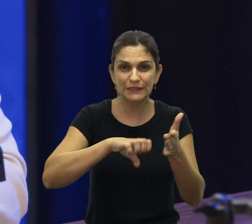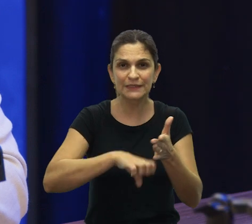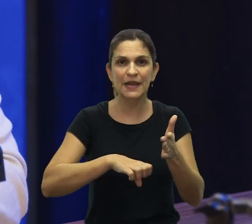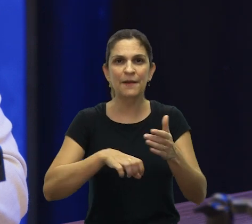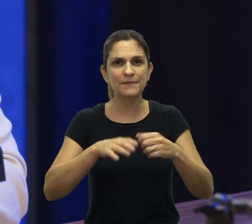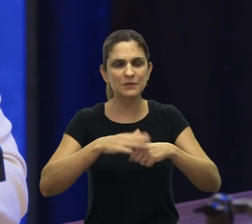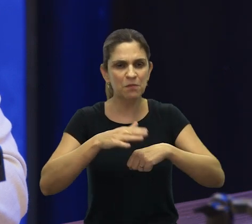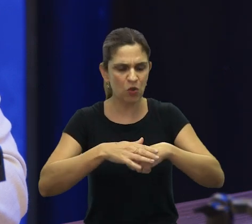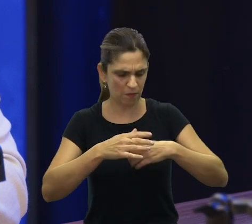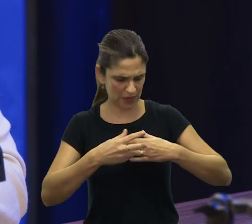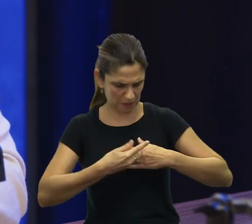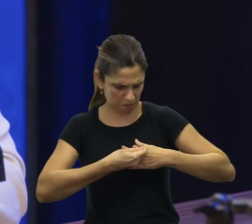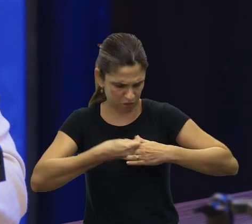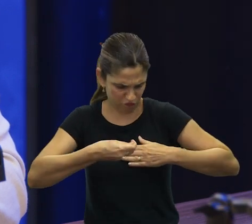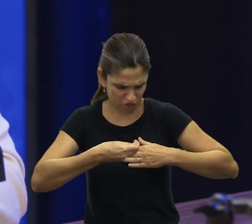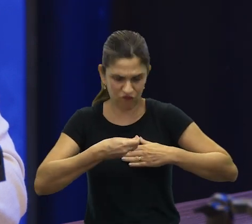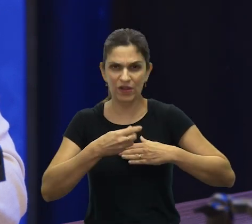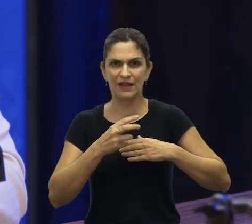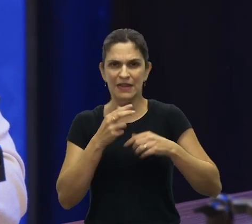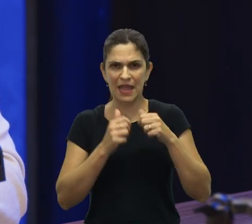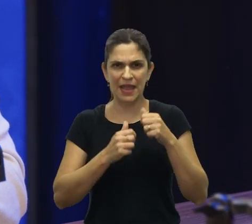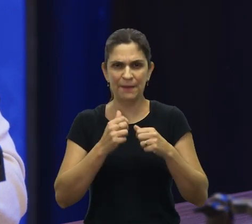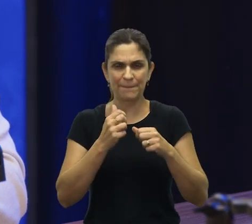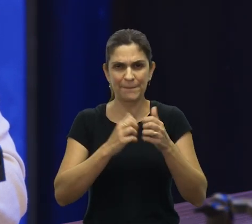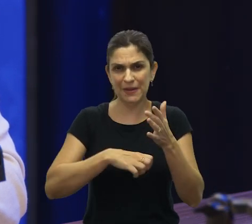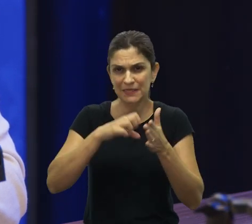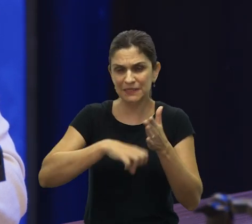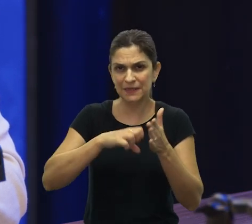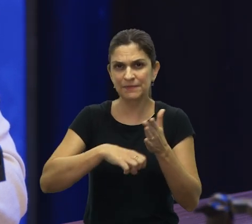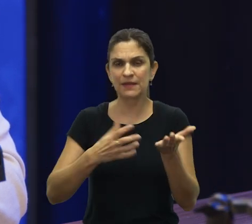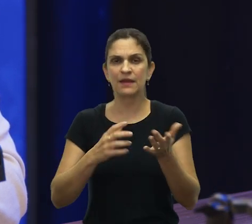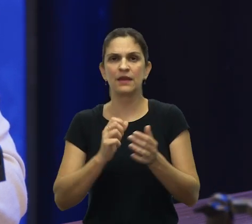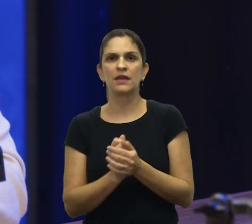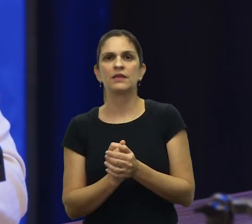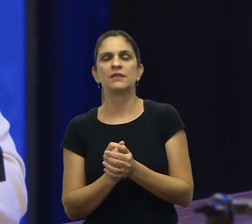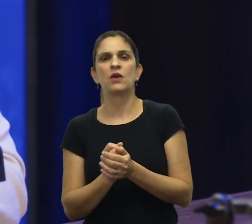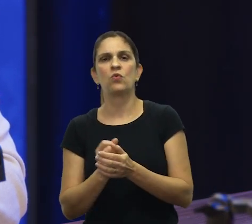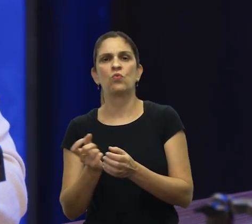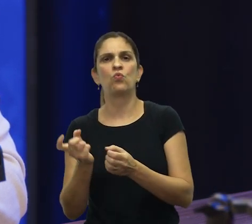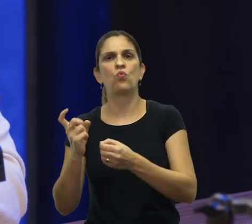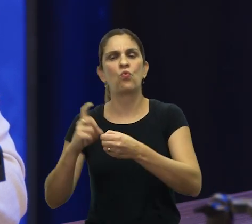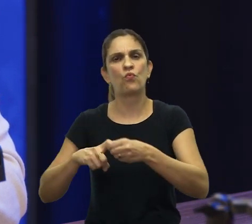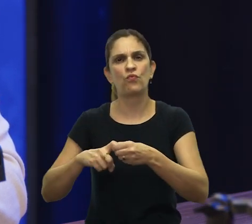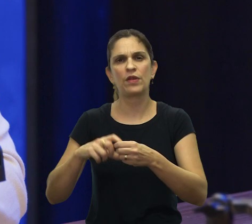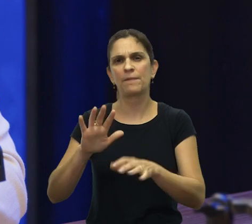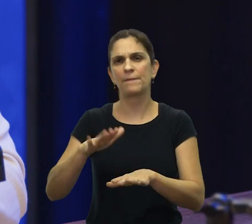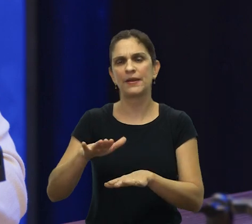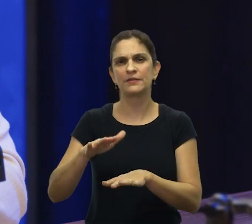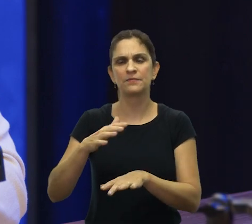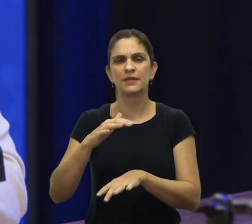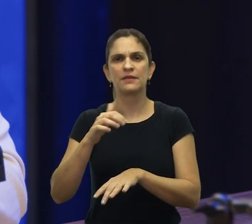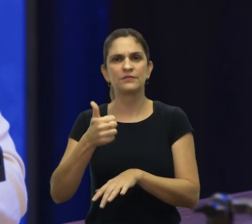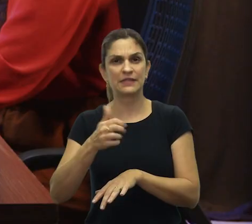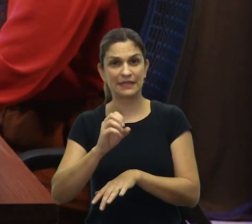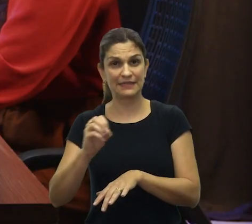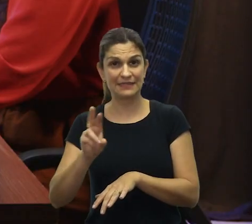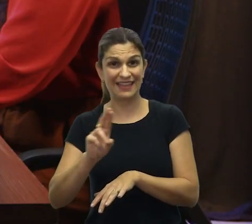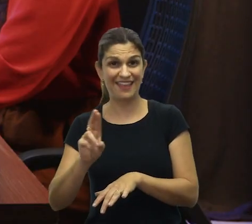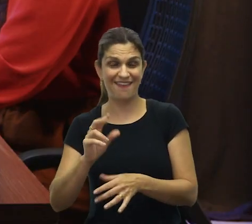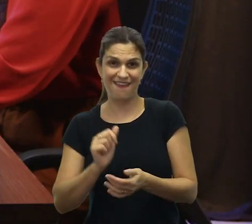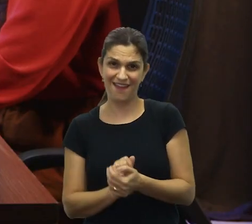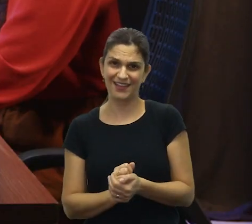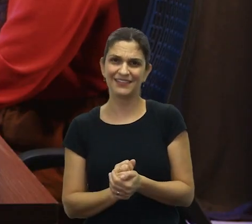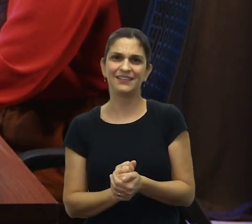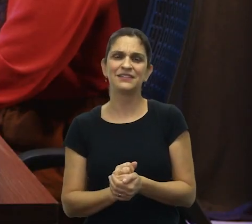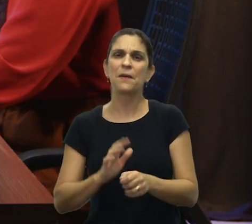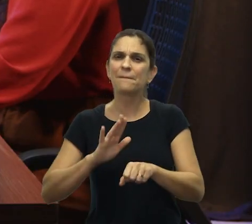mil atendimentos com especialista. Uma consulta do convênio paga na faixa aí de uns R$100. Então, se